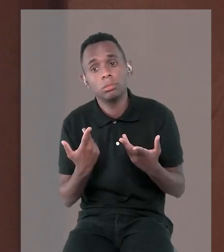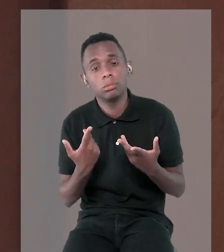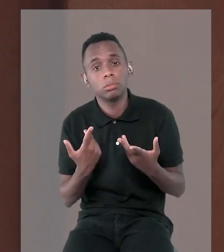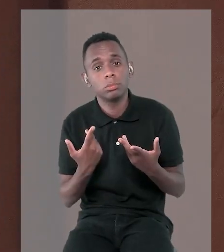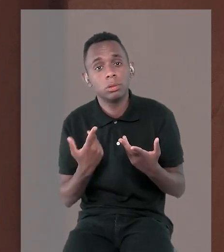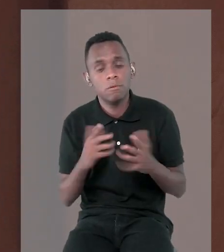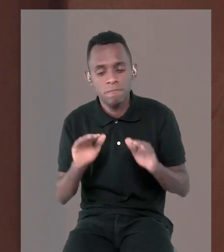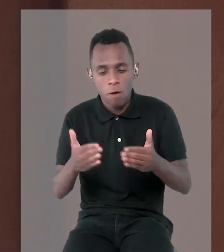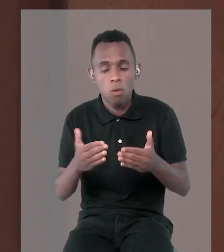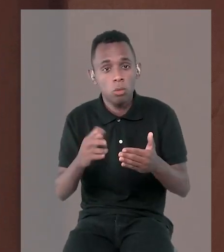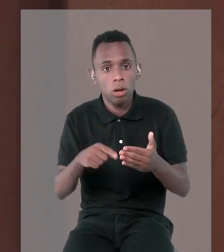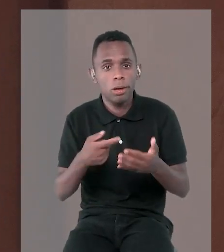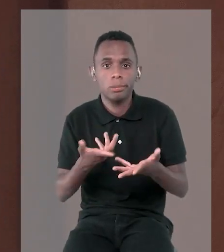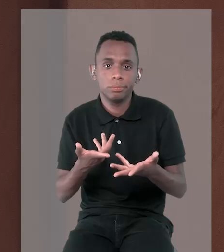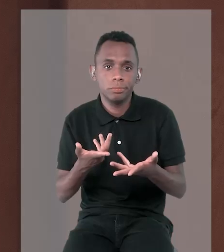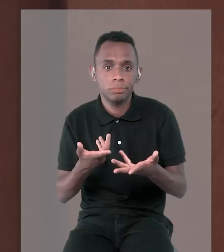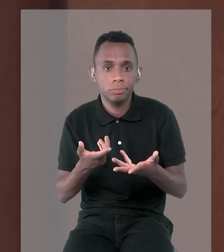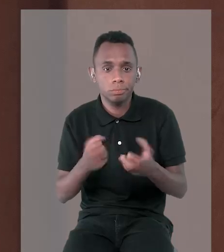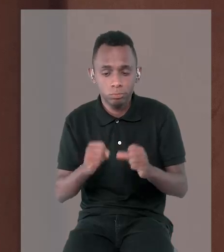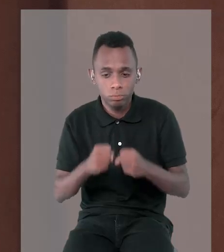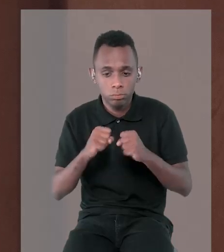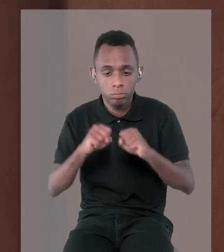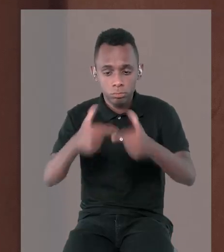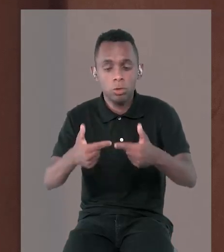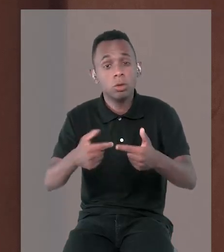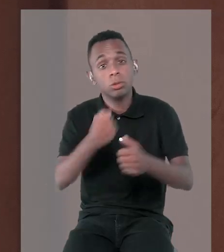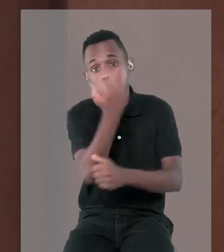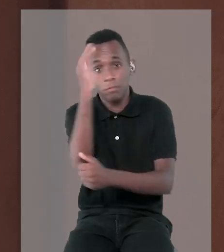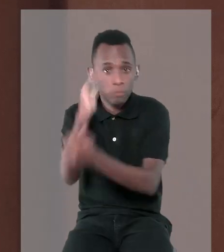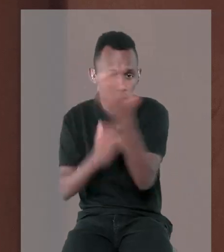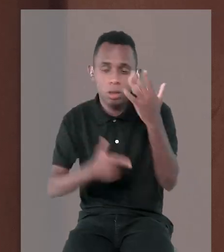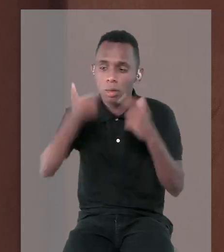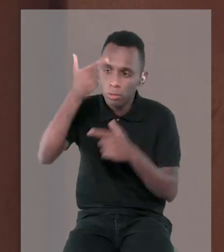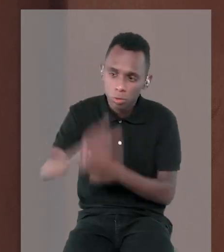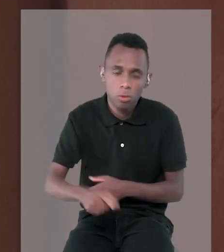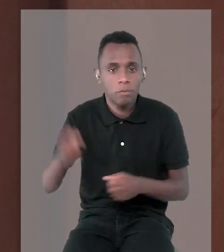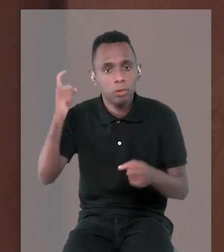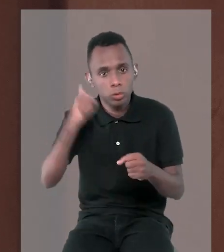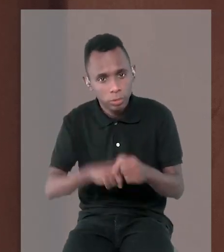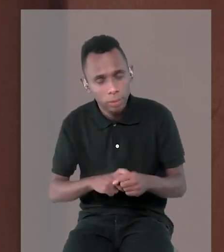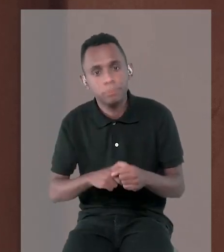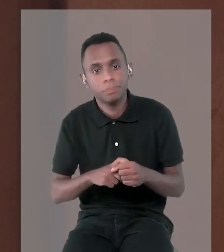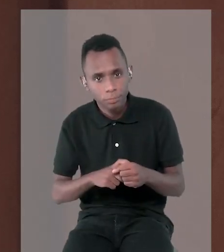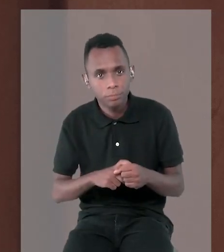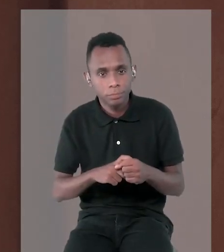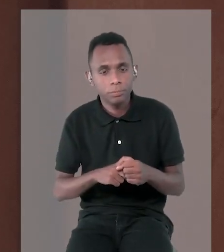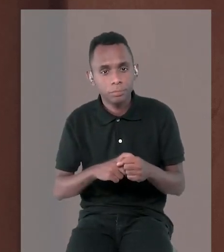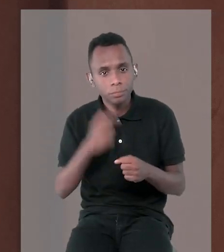muito focado na defesa das florestas, recuperação florestal, né,